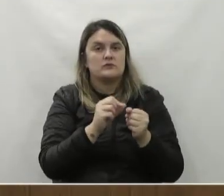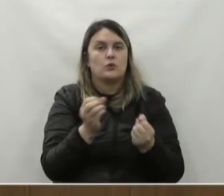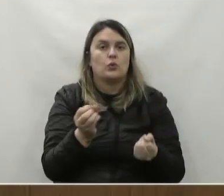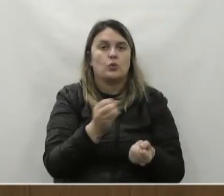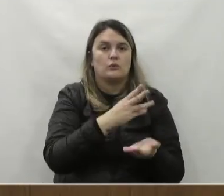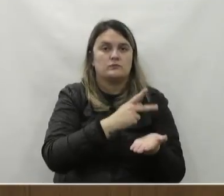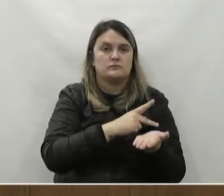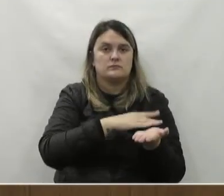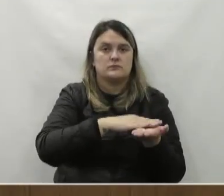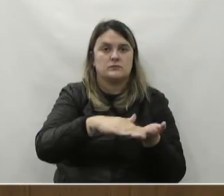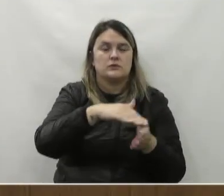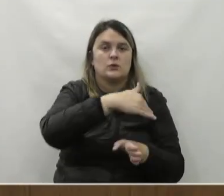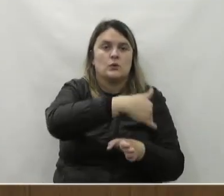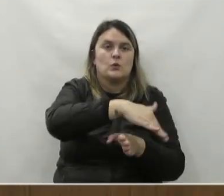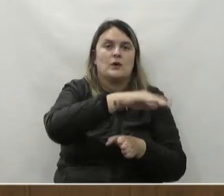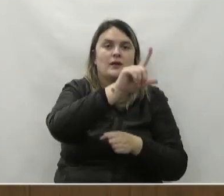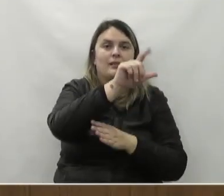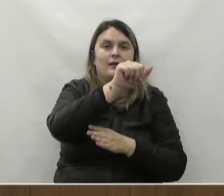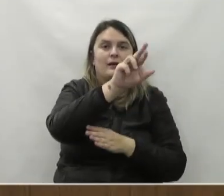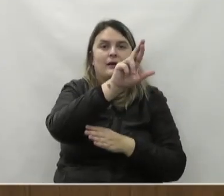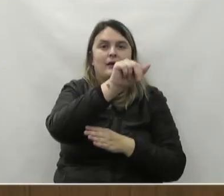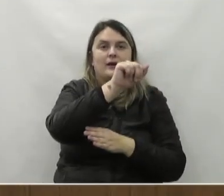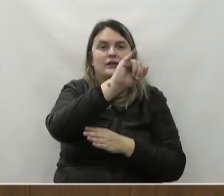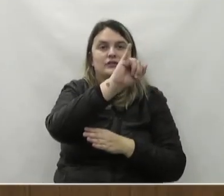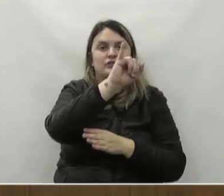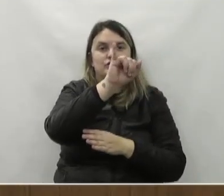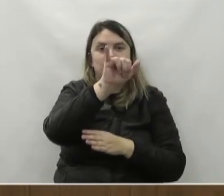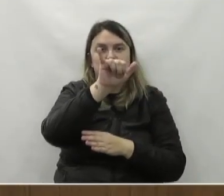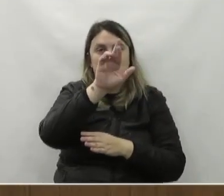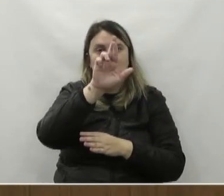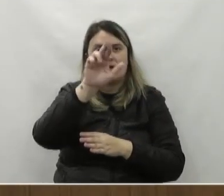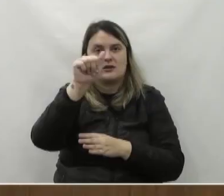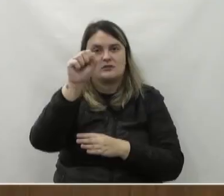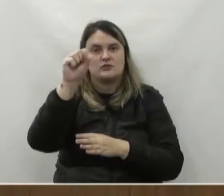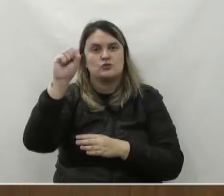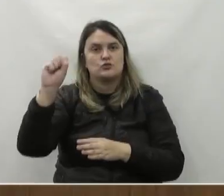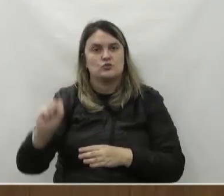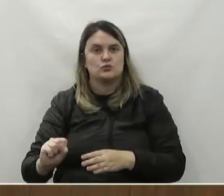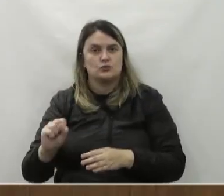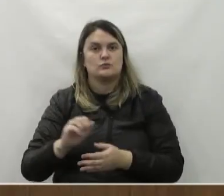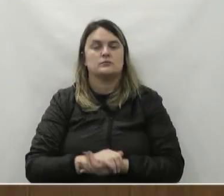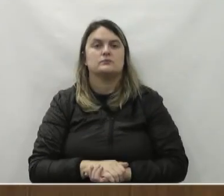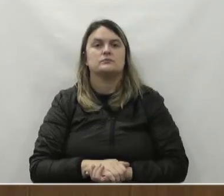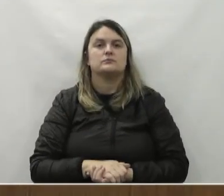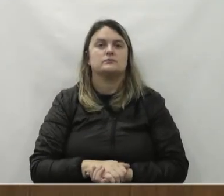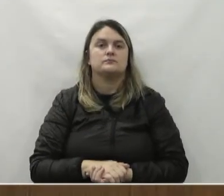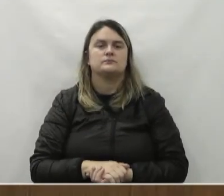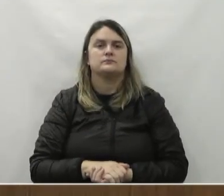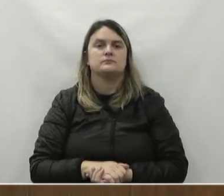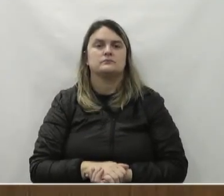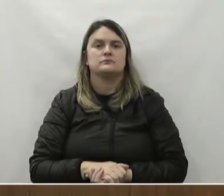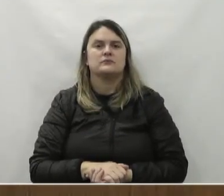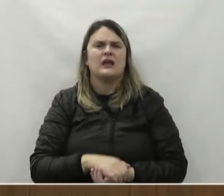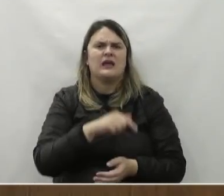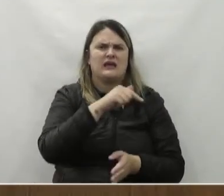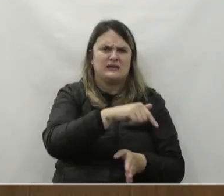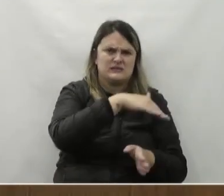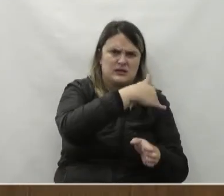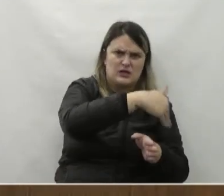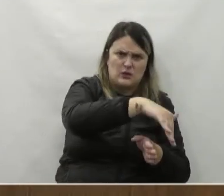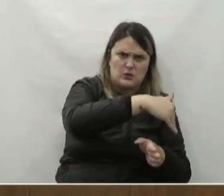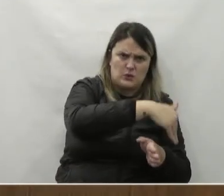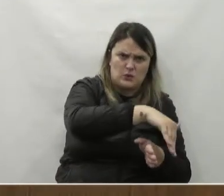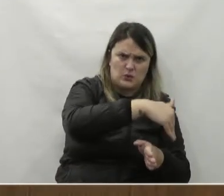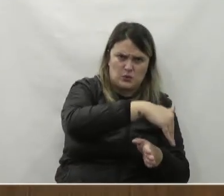rua Laranjeiras do Sul, no bairro Bela Vista e União da Vitória. Justificativa. A referida via